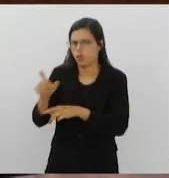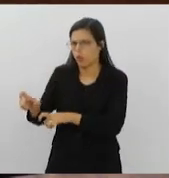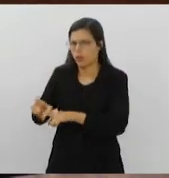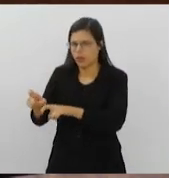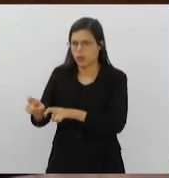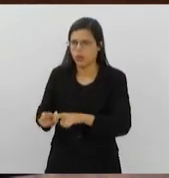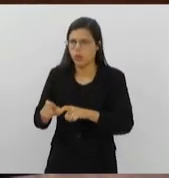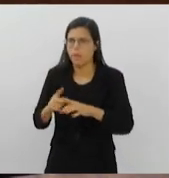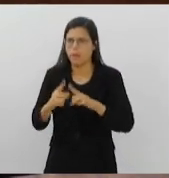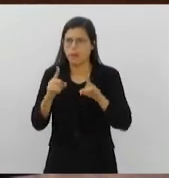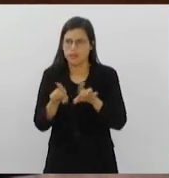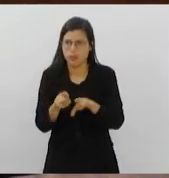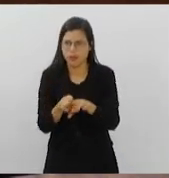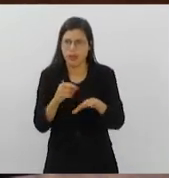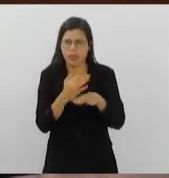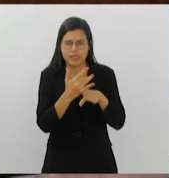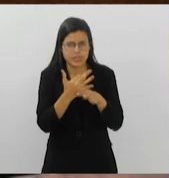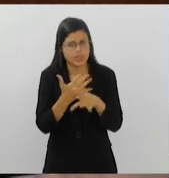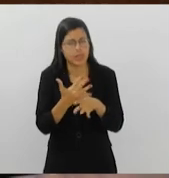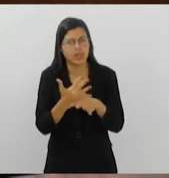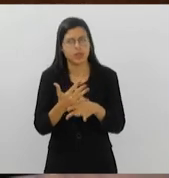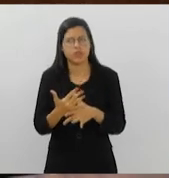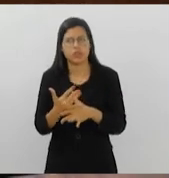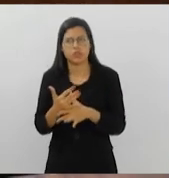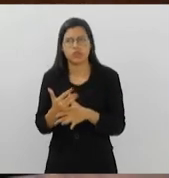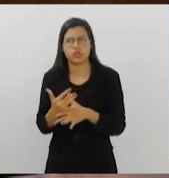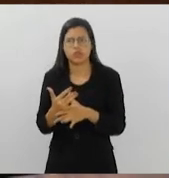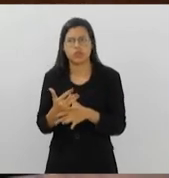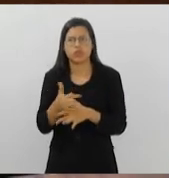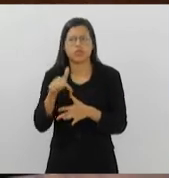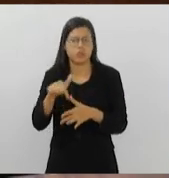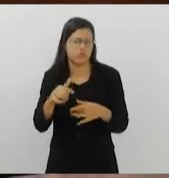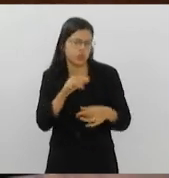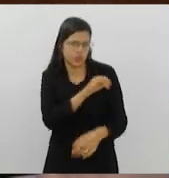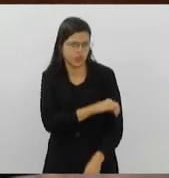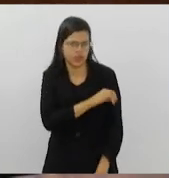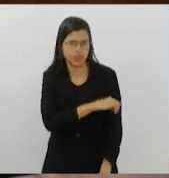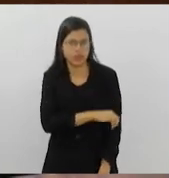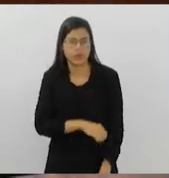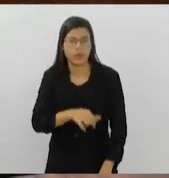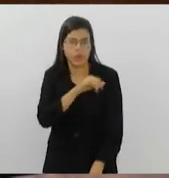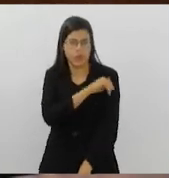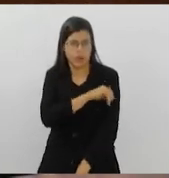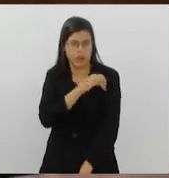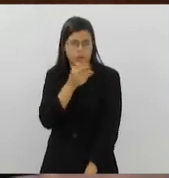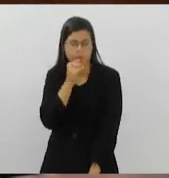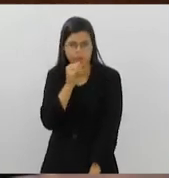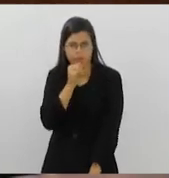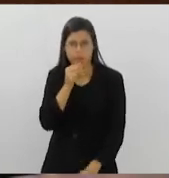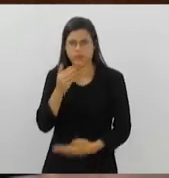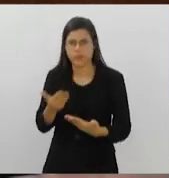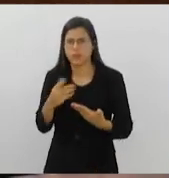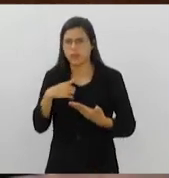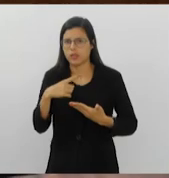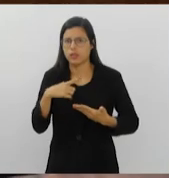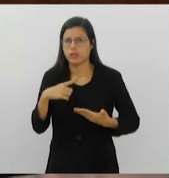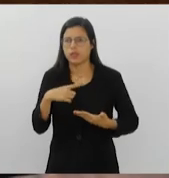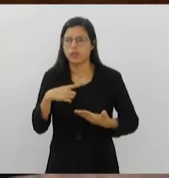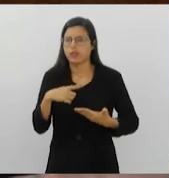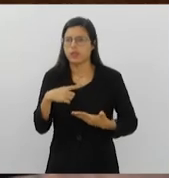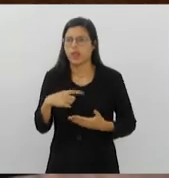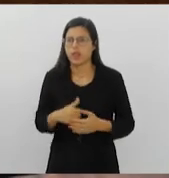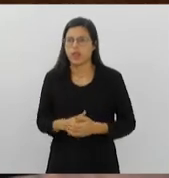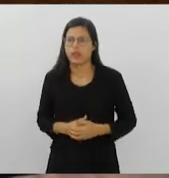mas como na cidade, nas cidades da região metropolitana. O Rio de Janeiro, por exemplo, tem aí toda uma